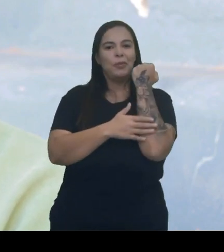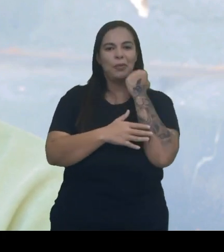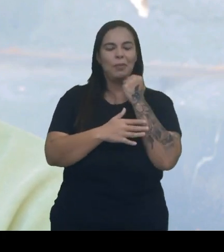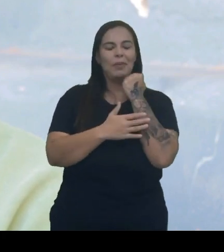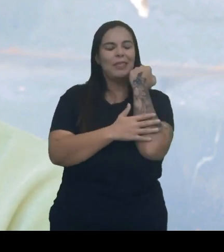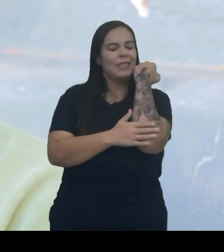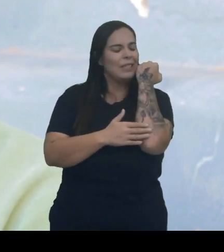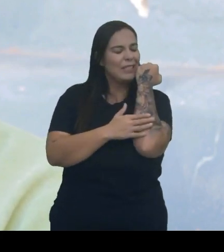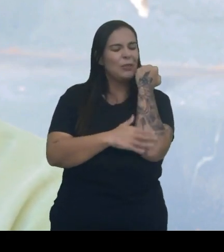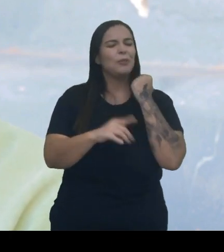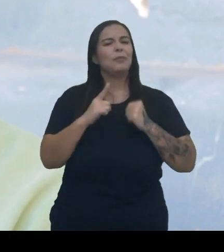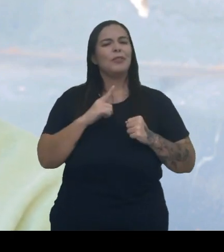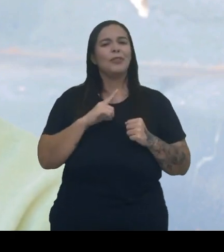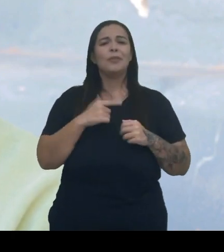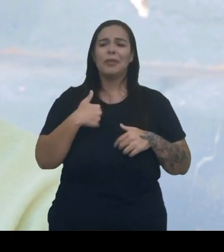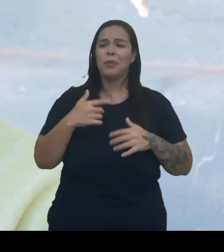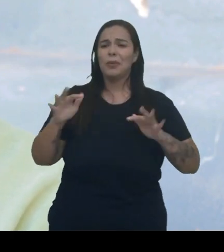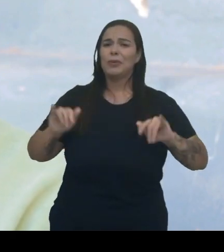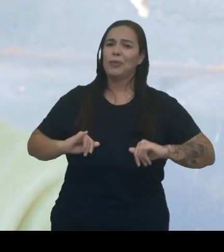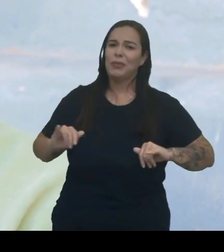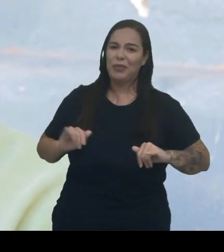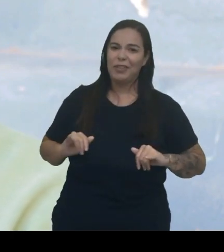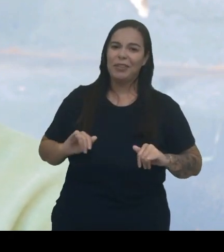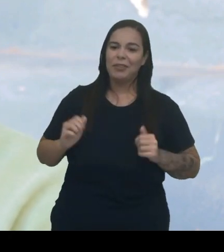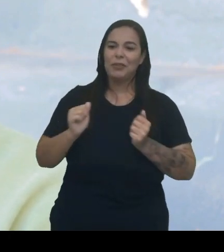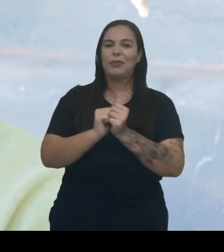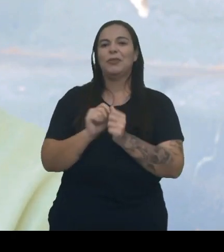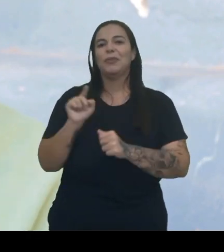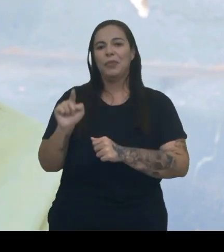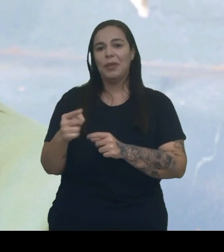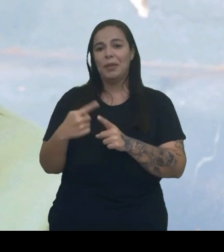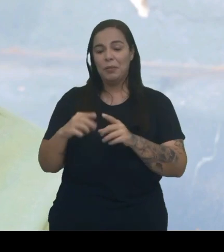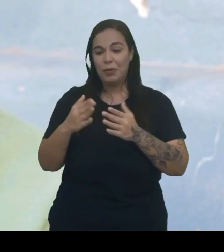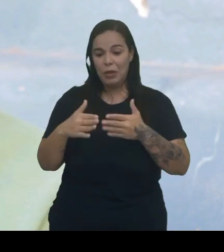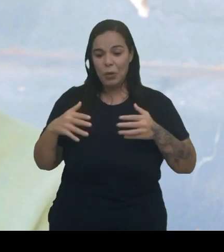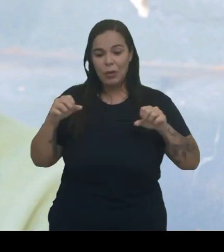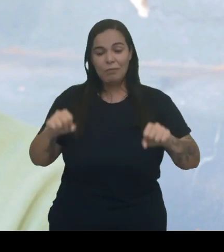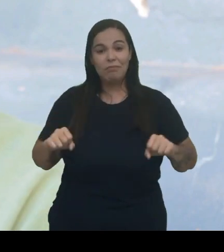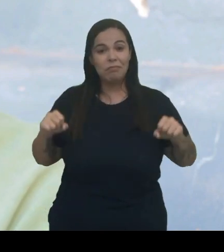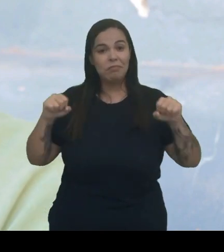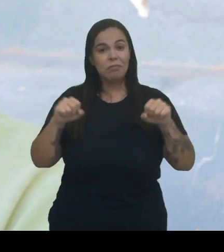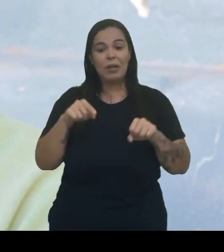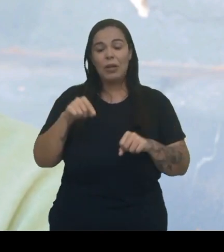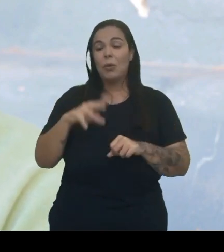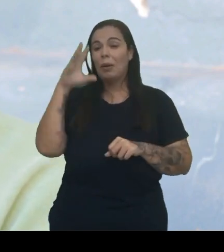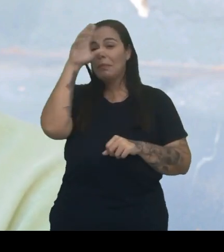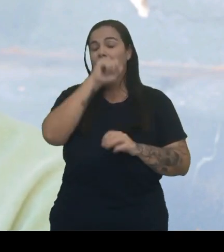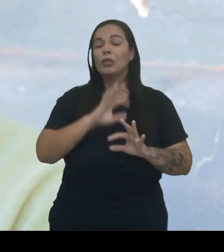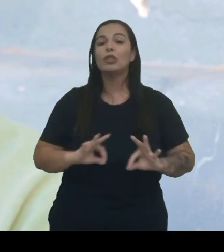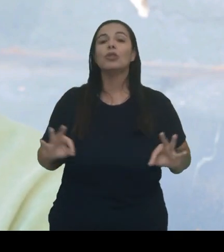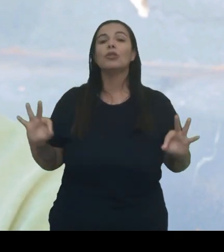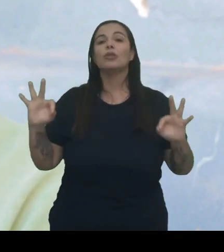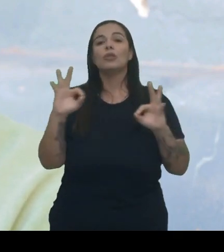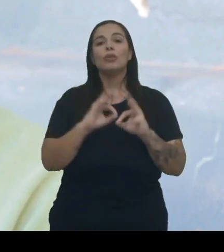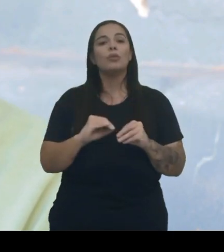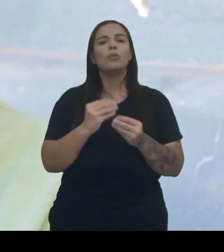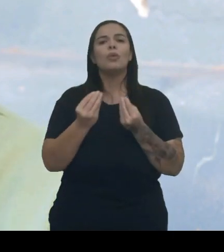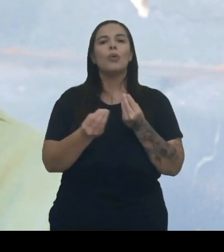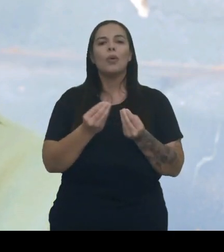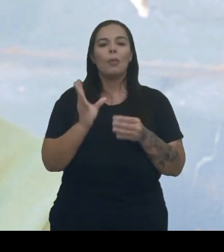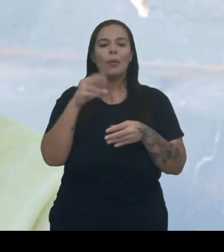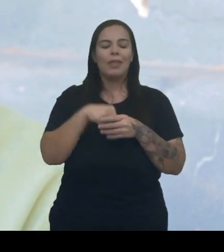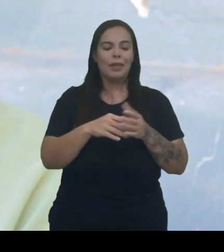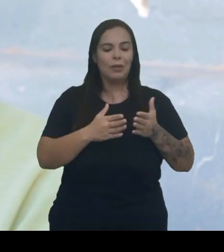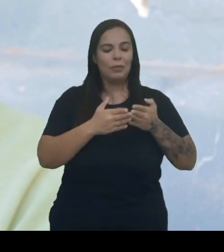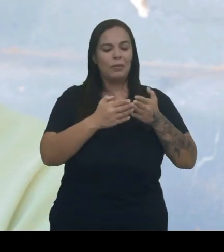ele tinha um ciúme da Maria Bonita. E eu sofri com ele na Maria Bonita. Foi a canoa que eu aprendi tudo na pescaria. Aprendi a largar rede na Maria Bonita, aprendi